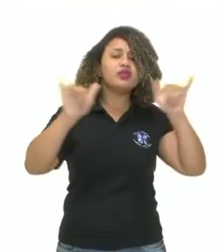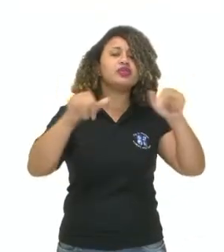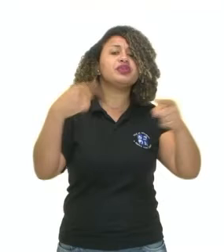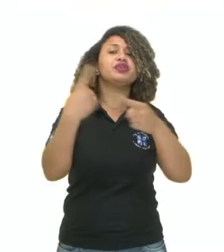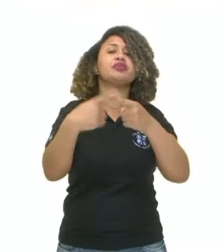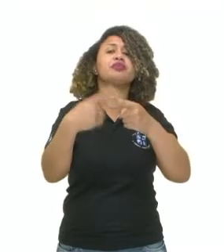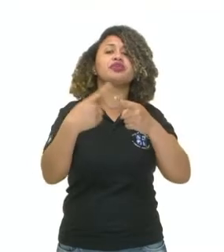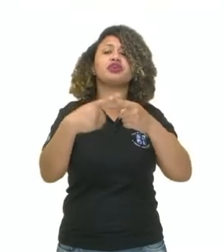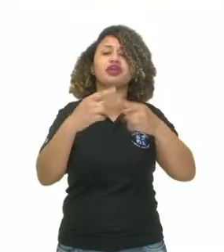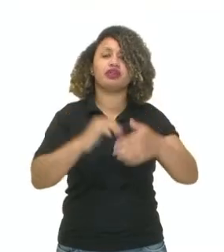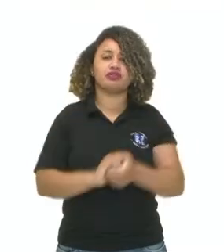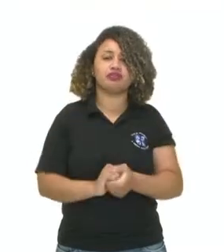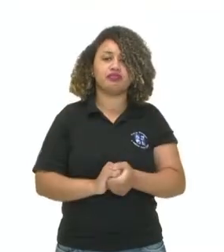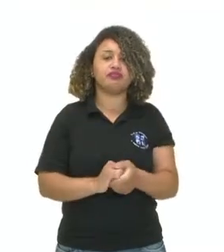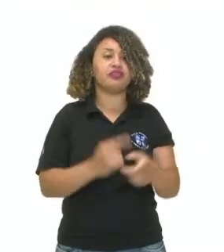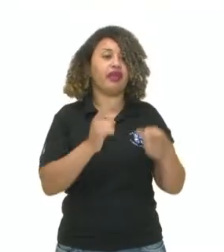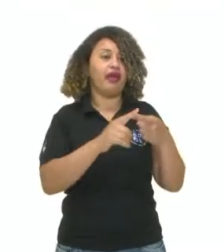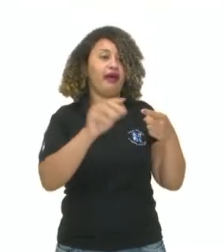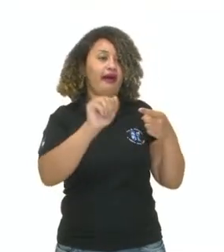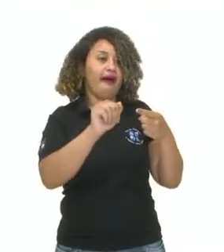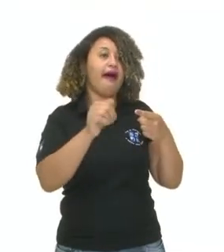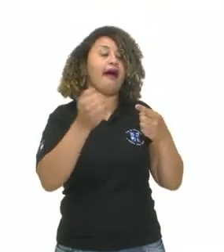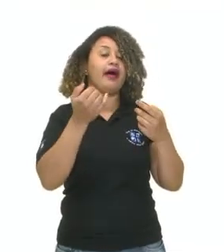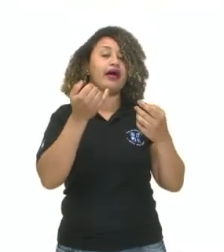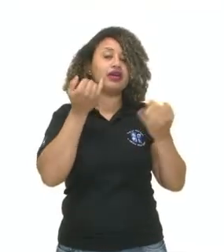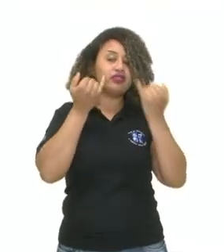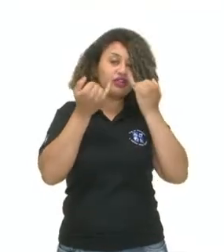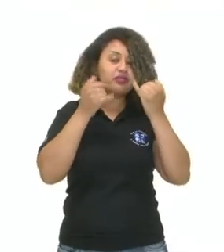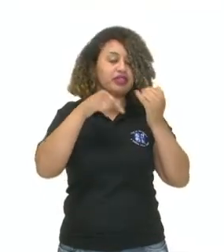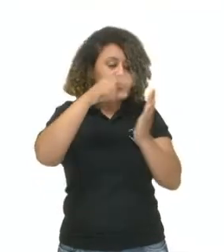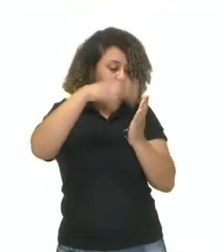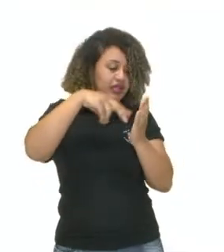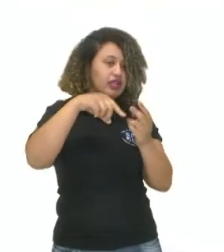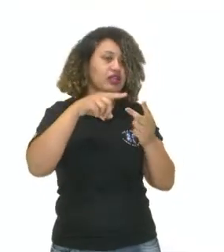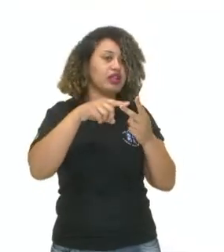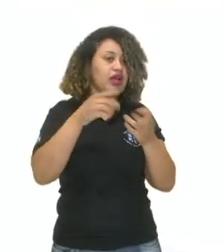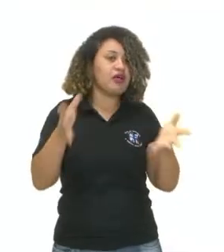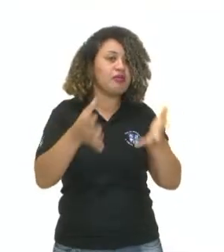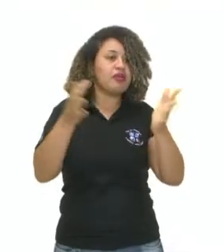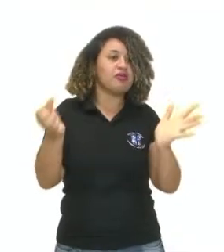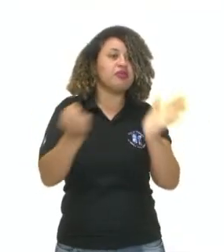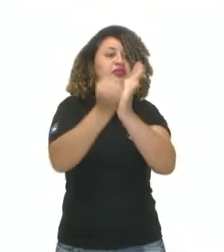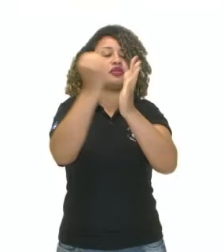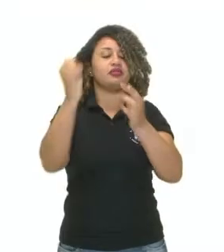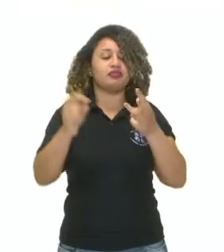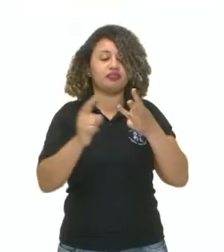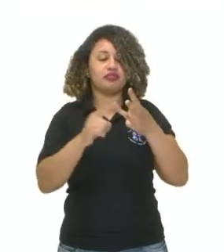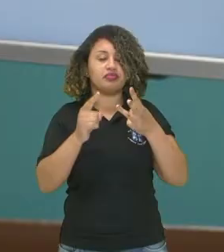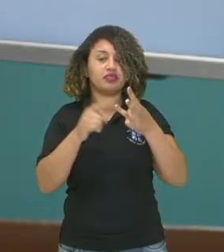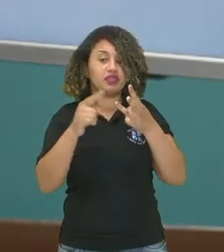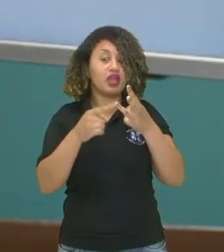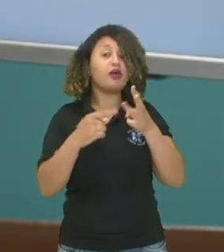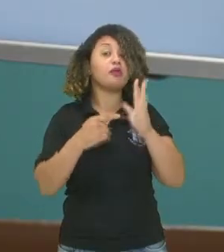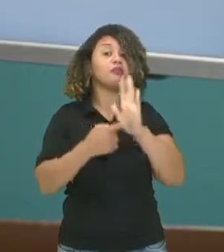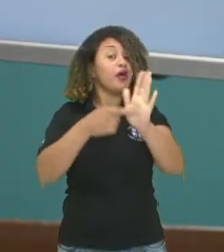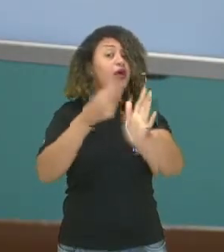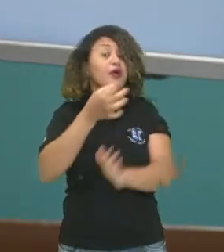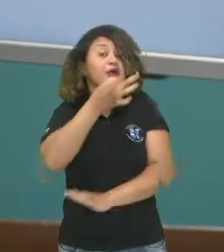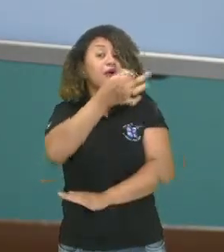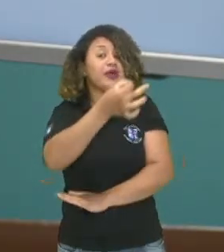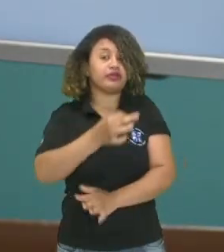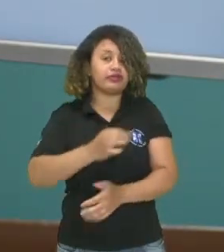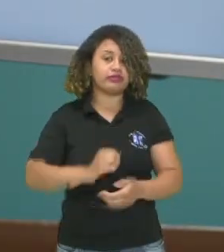Letra A. Informa o leitor. B. Promove uma marca. C. Apresenta uma opinião. Olha só, já falamos sobre